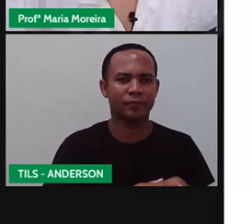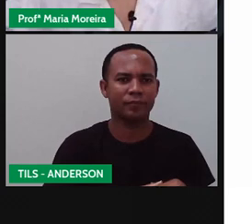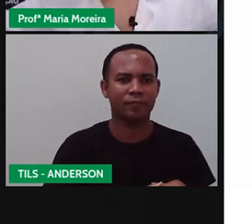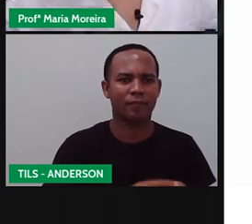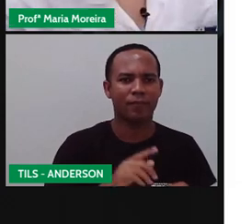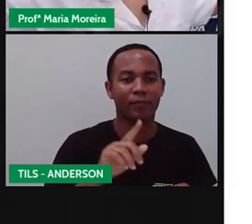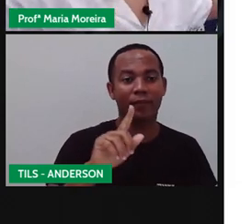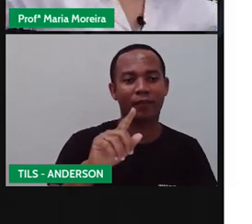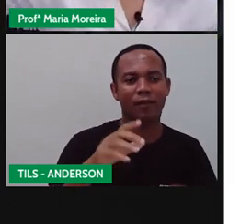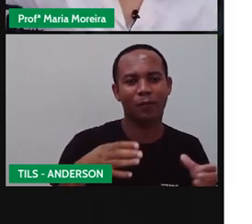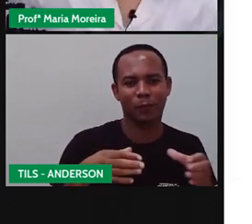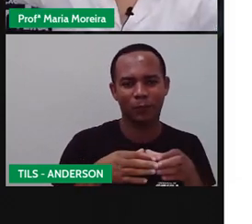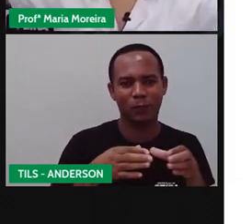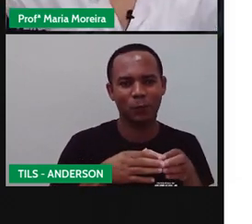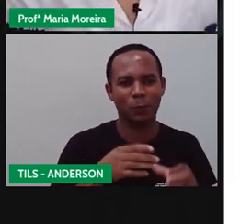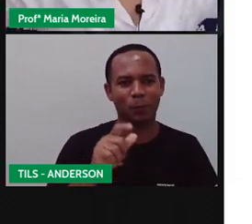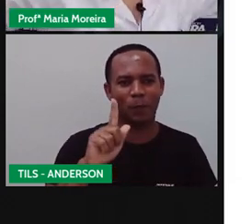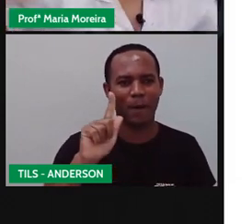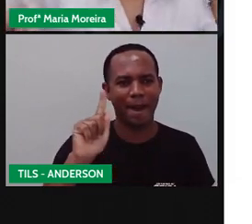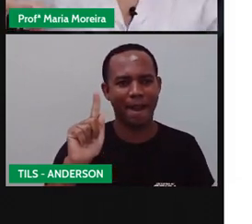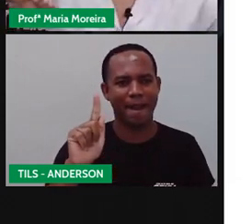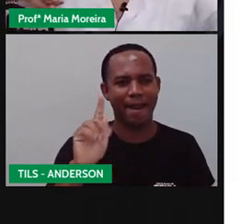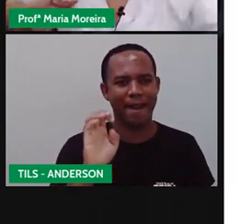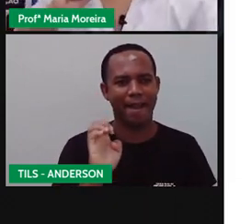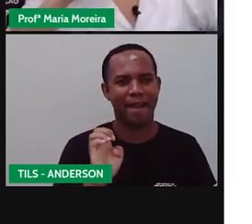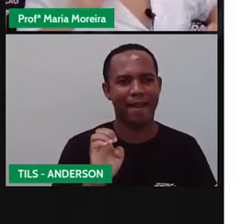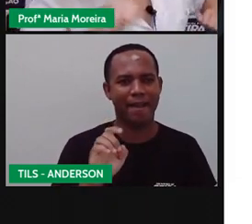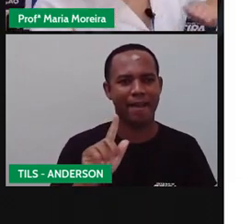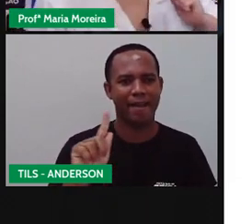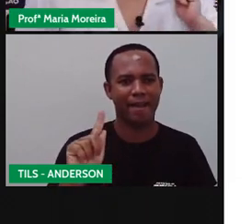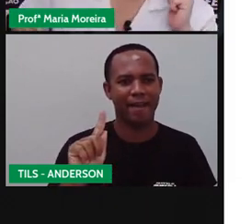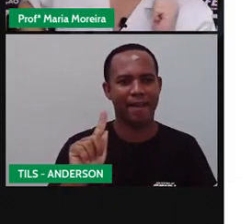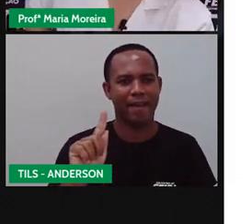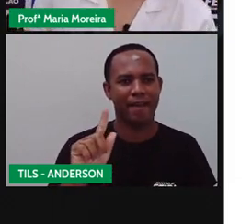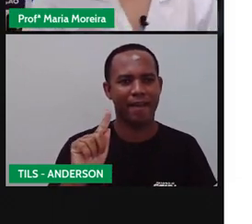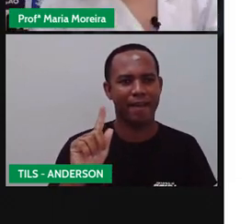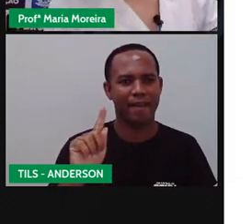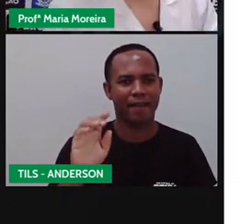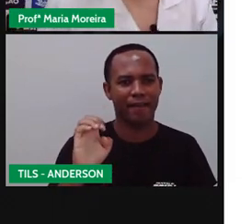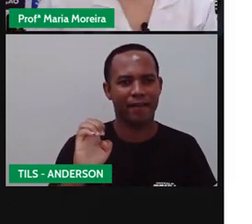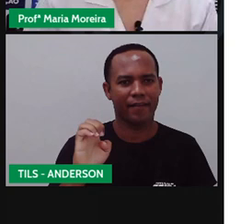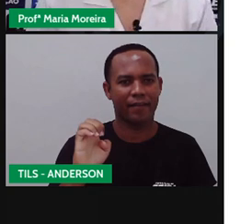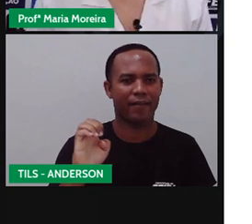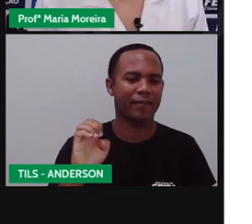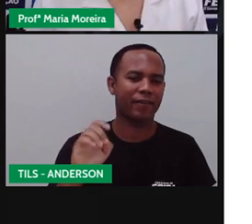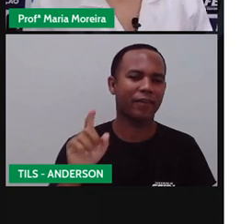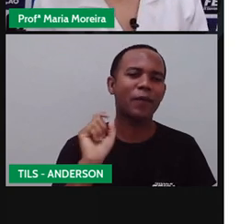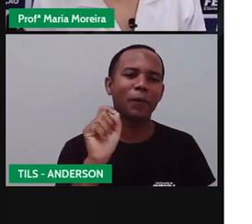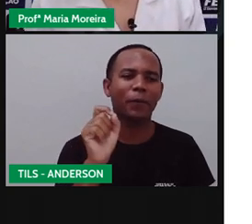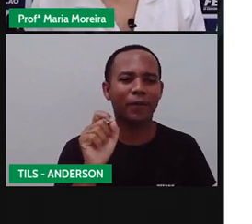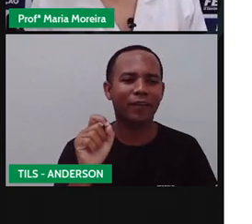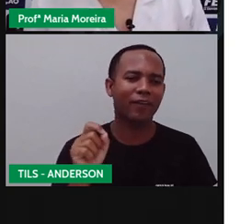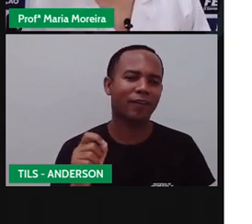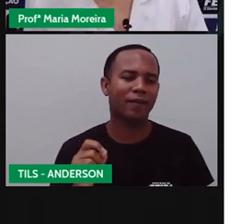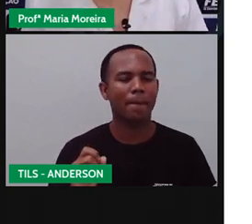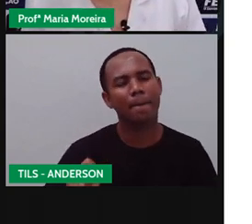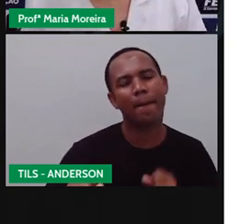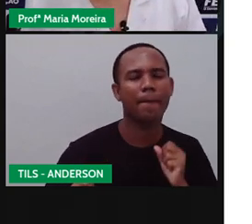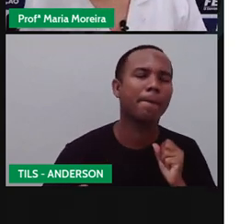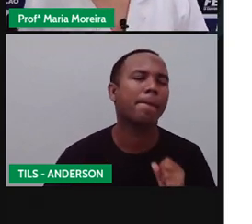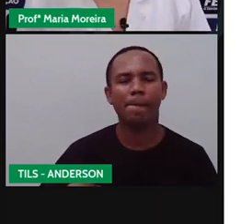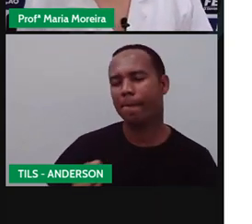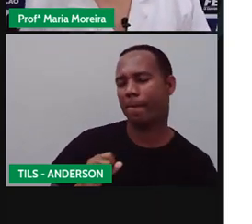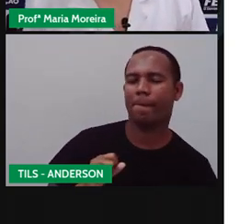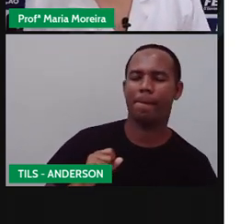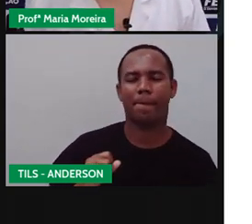Reggae. Vem me regar, mãe. Uou, uou. Vem me regar, oh. Reggae, um ritmo caribenho,